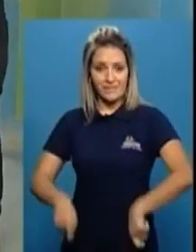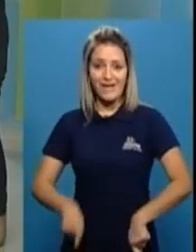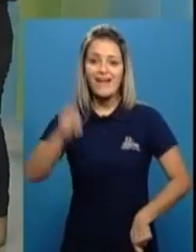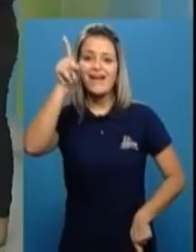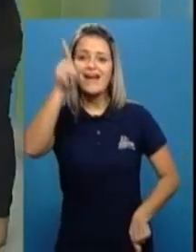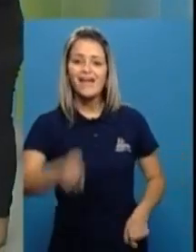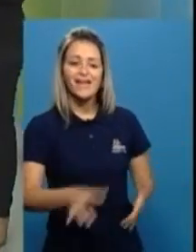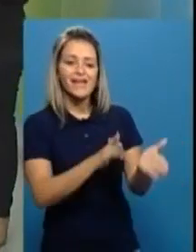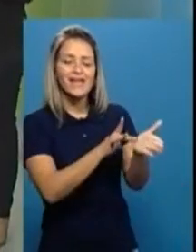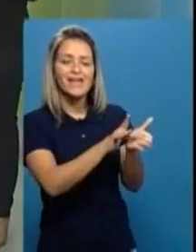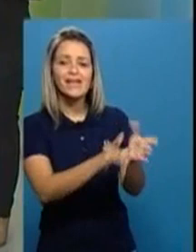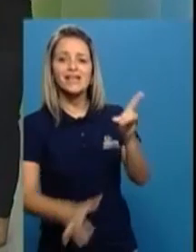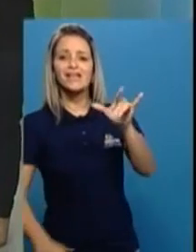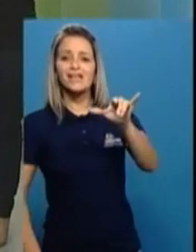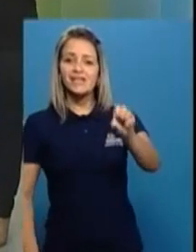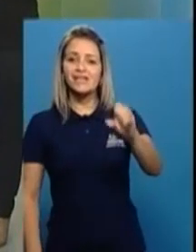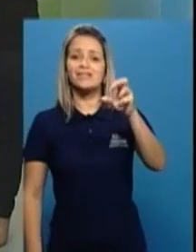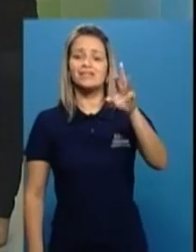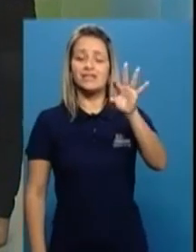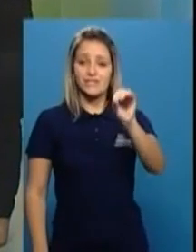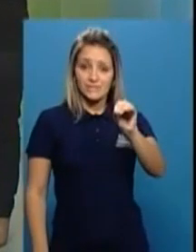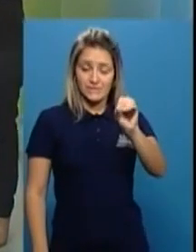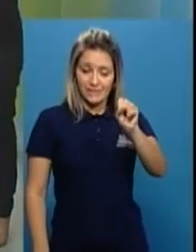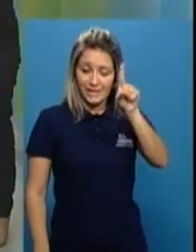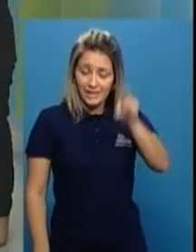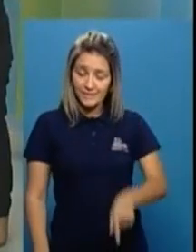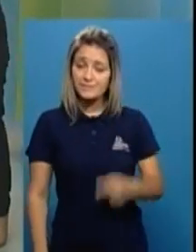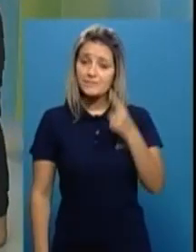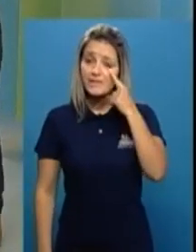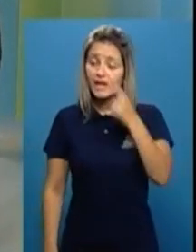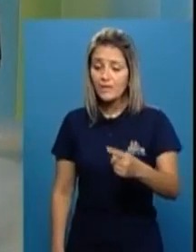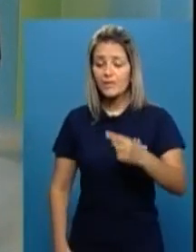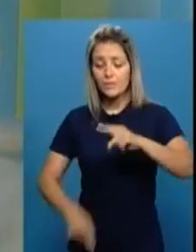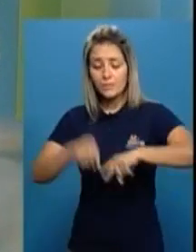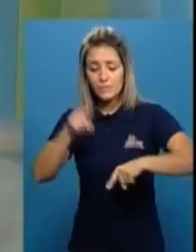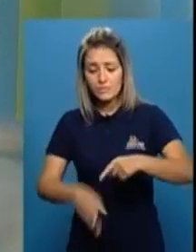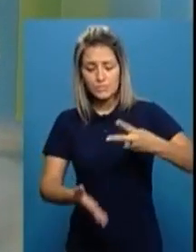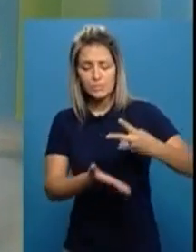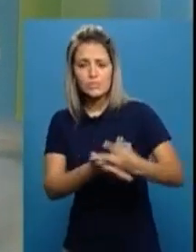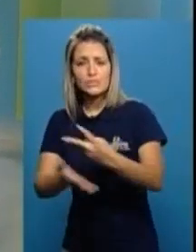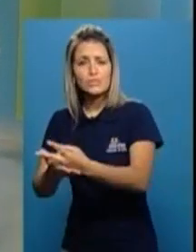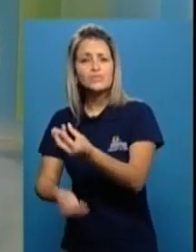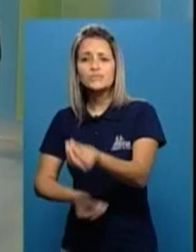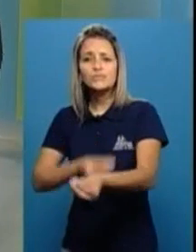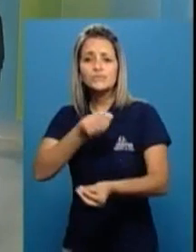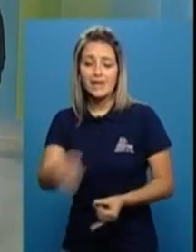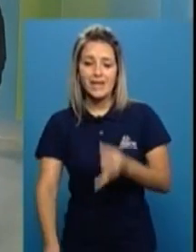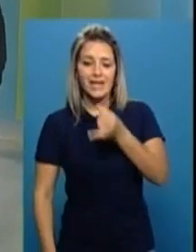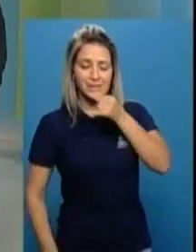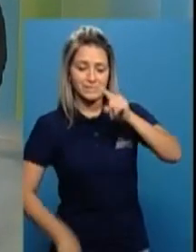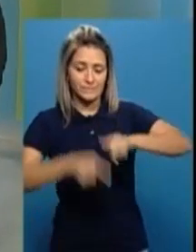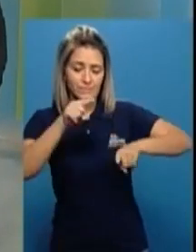discretos. Aqui, nos contínuos, nós não temos como fazer isso. Por exemplo, produtos